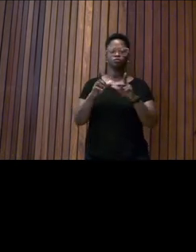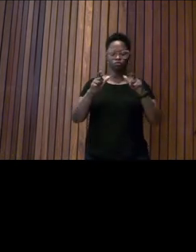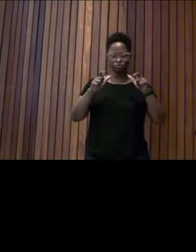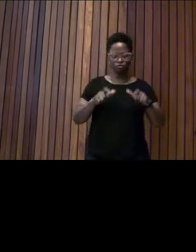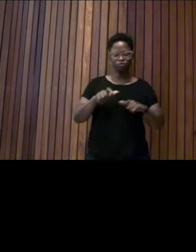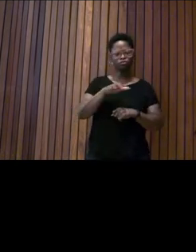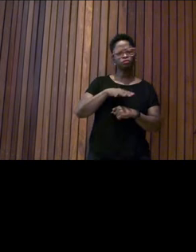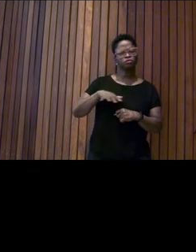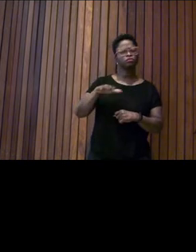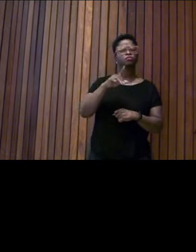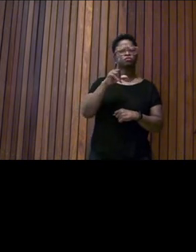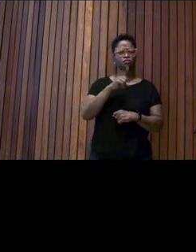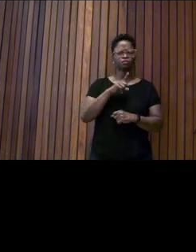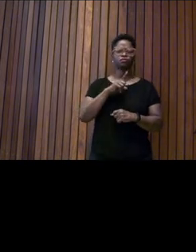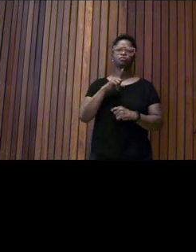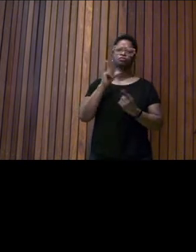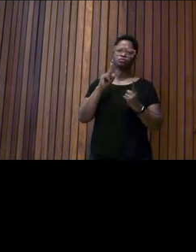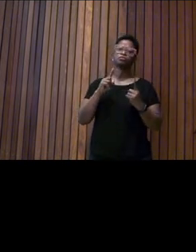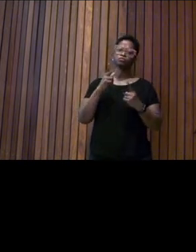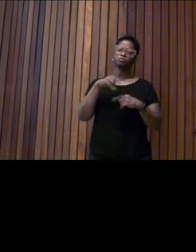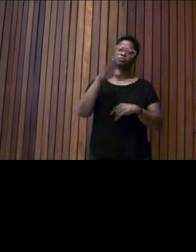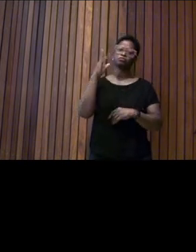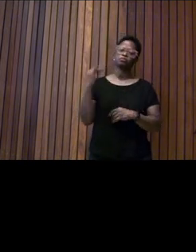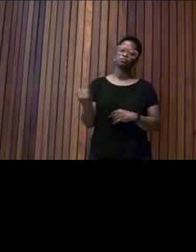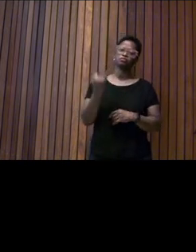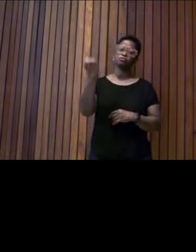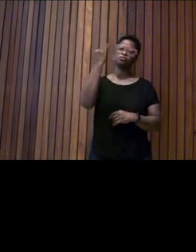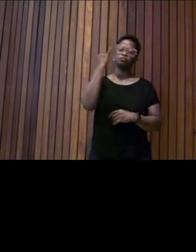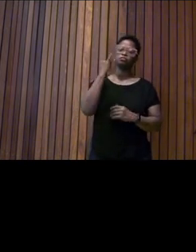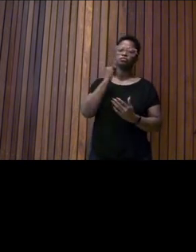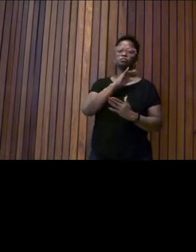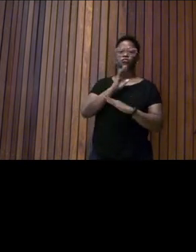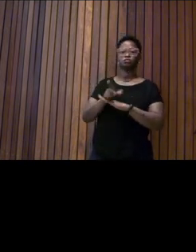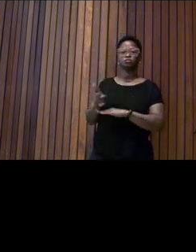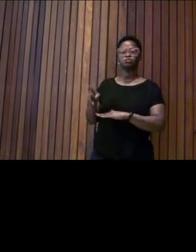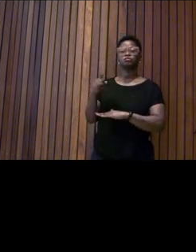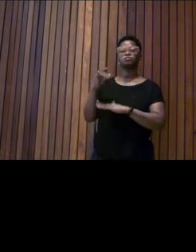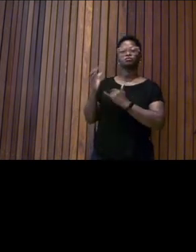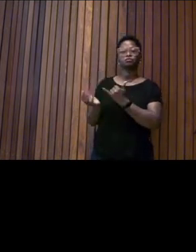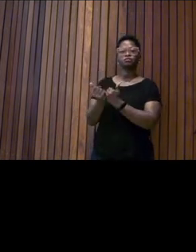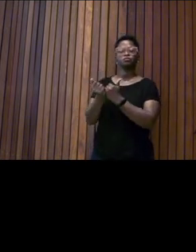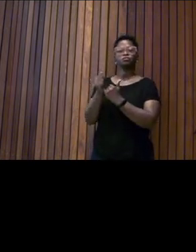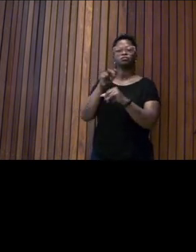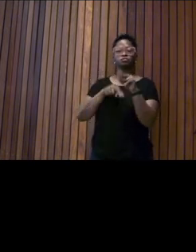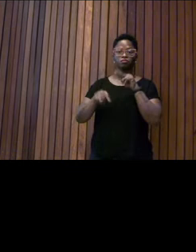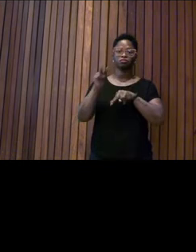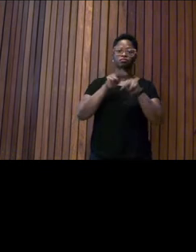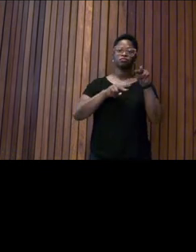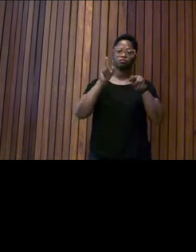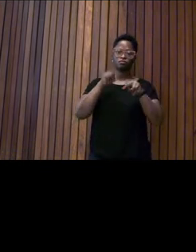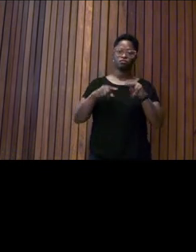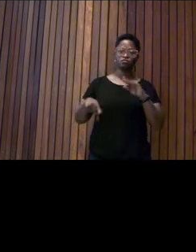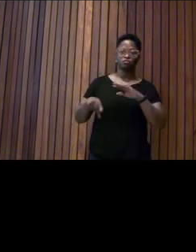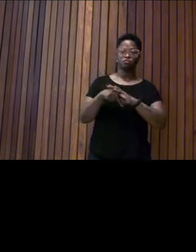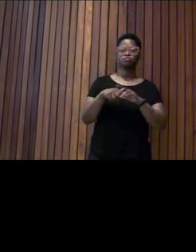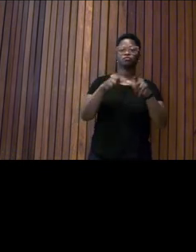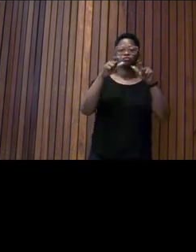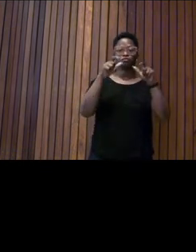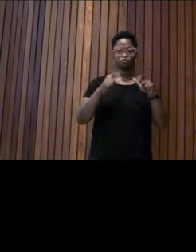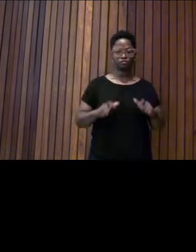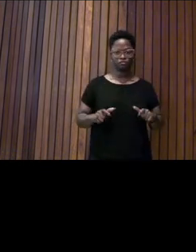esses patrimônios estão inseridos são tão ou mais importantes que o próprio patrimônio. Então, o tempo todo o patrimônio ele é visto como parte de um